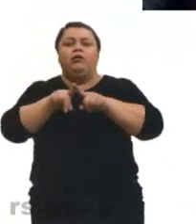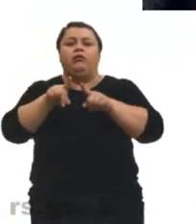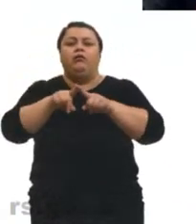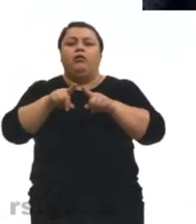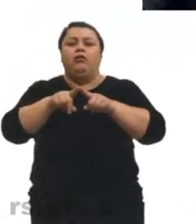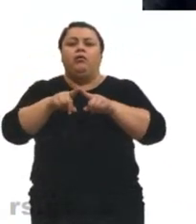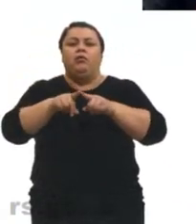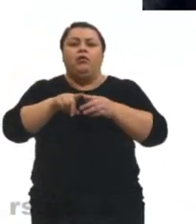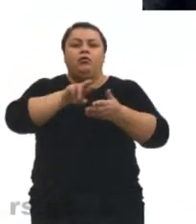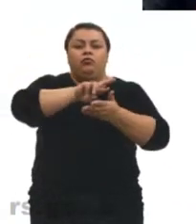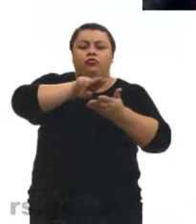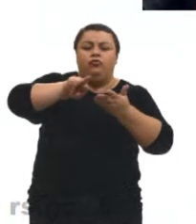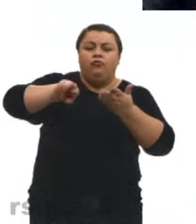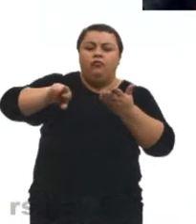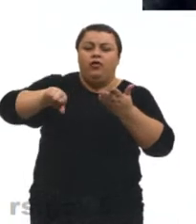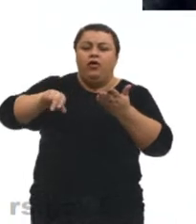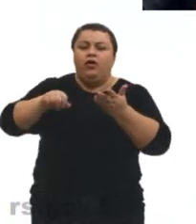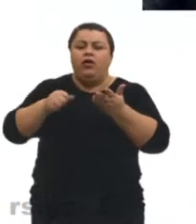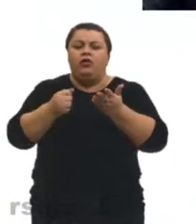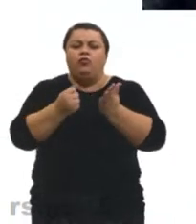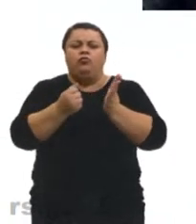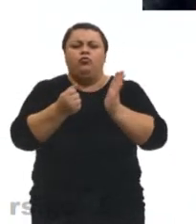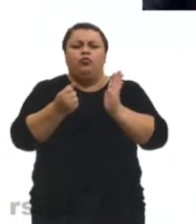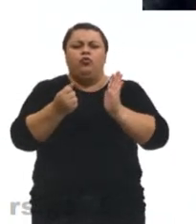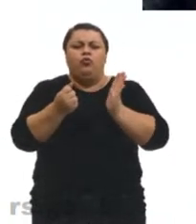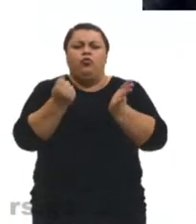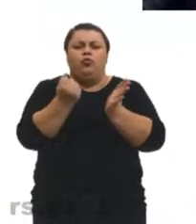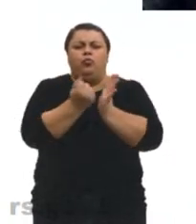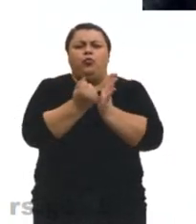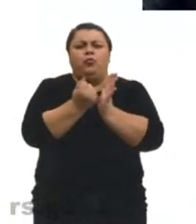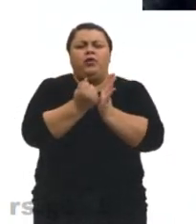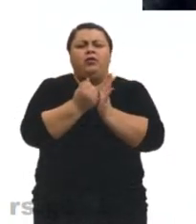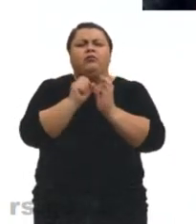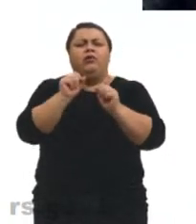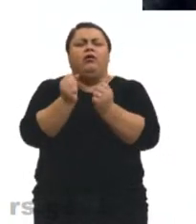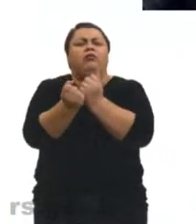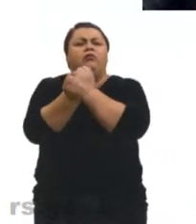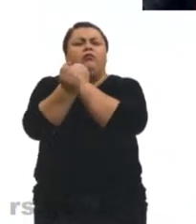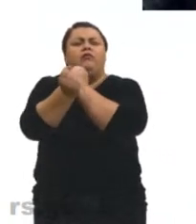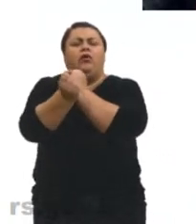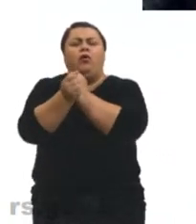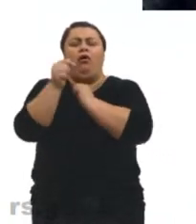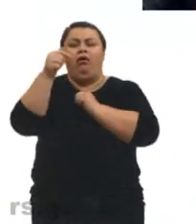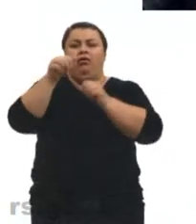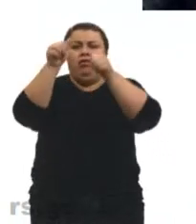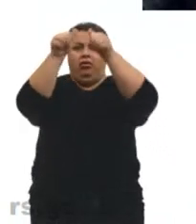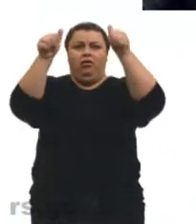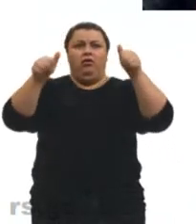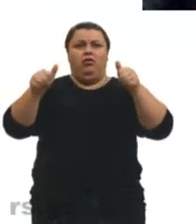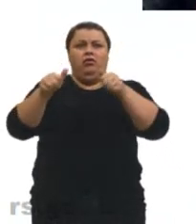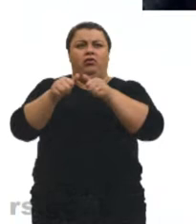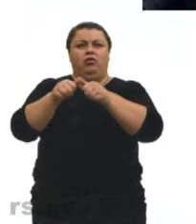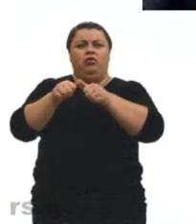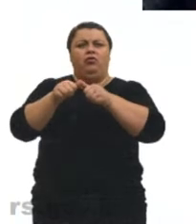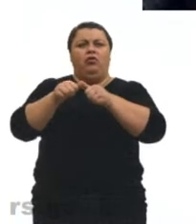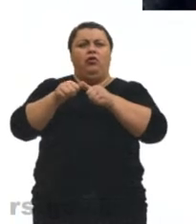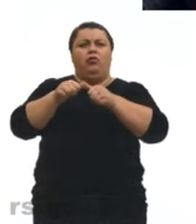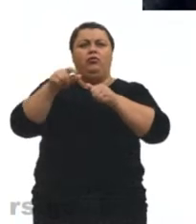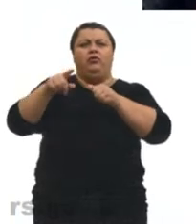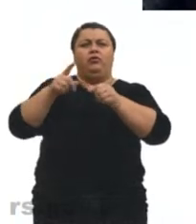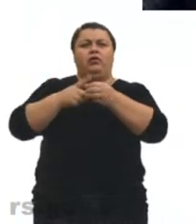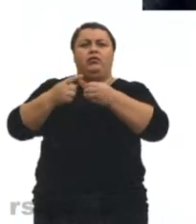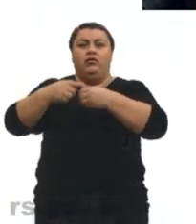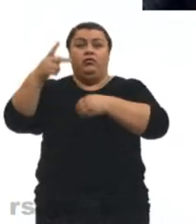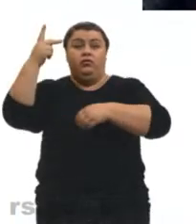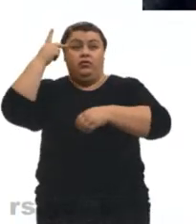da escravidão e aqui nesse slide a gente tem uma imagem que é da escultura do Borba Gato que tá na cidade de São